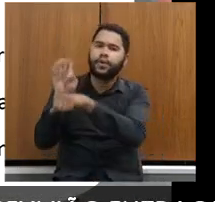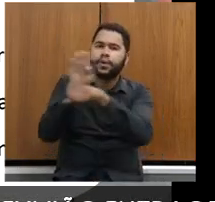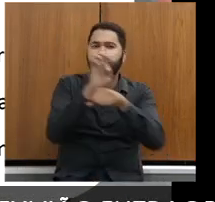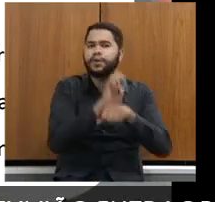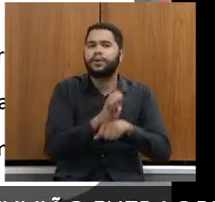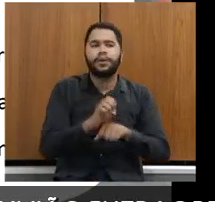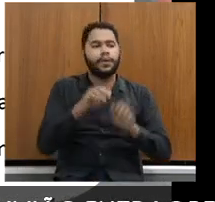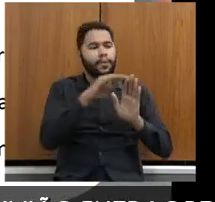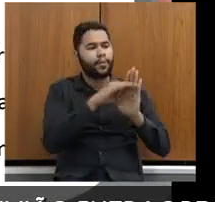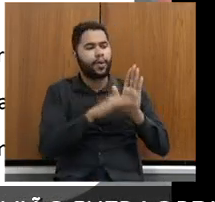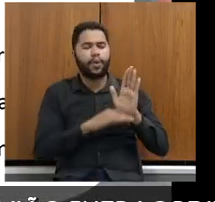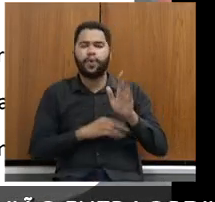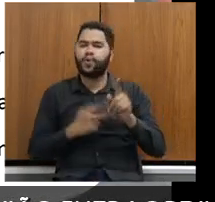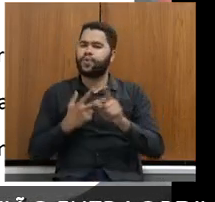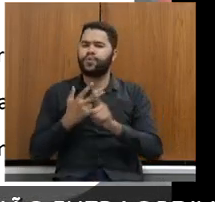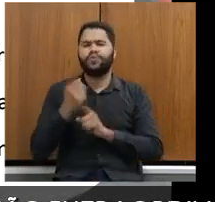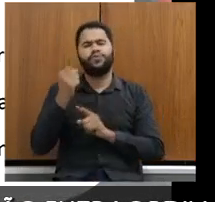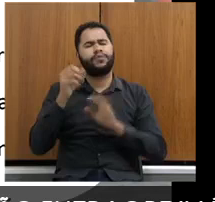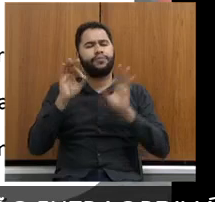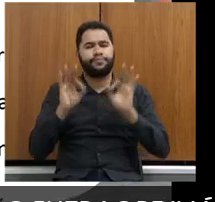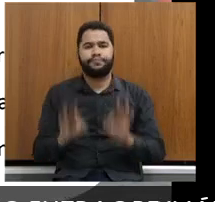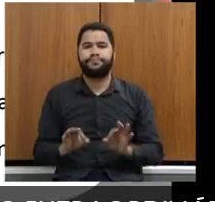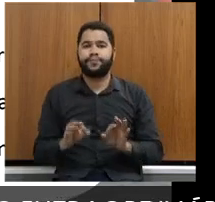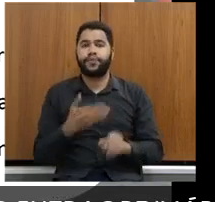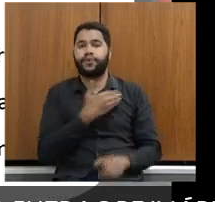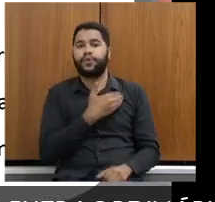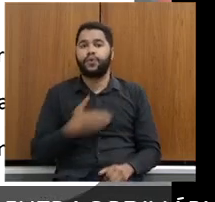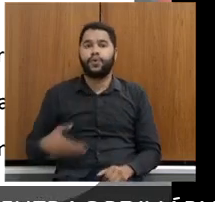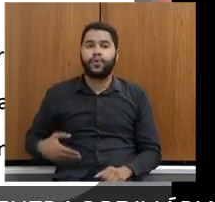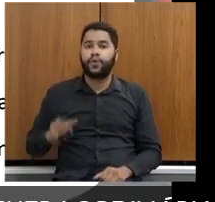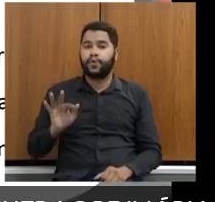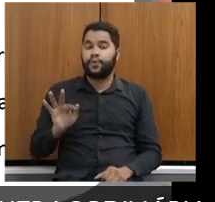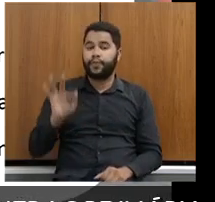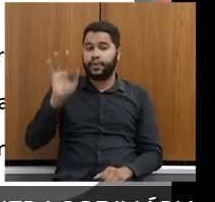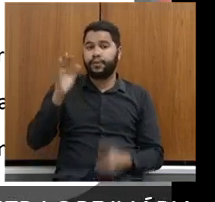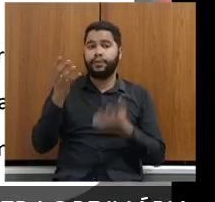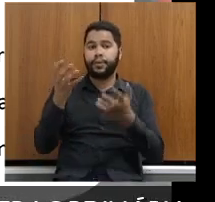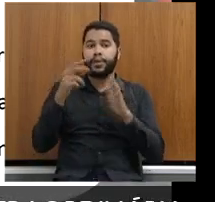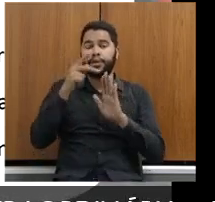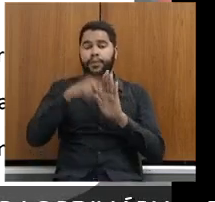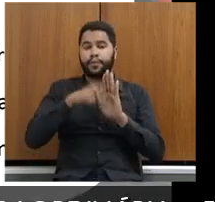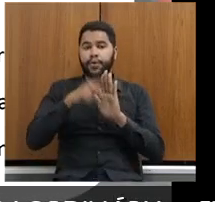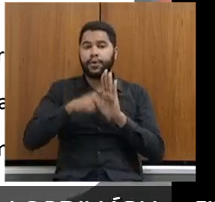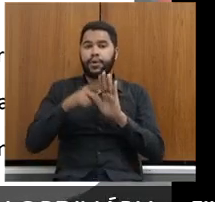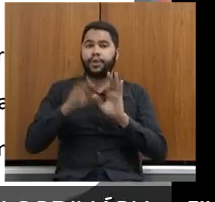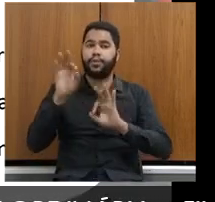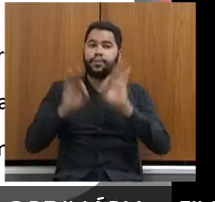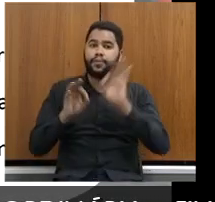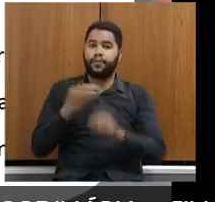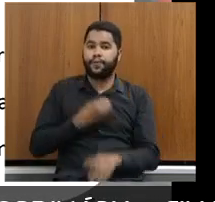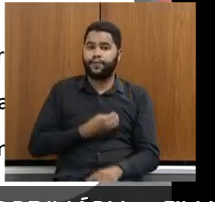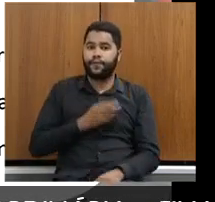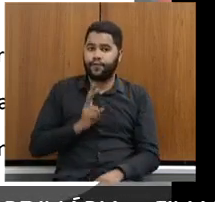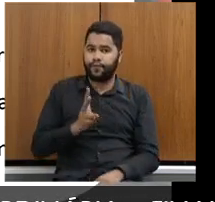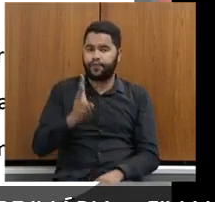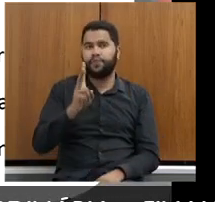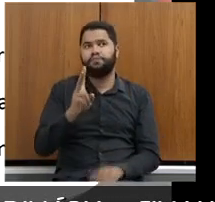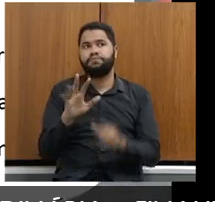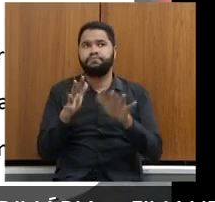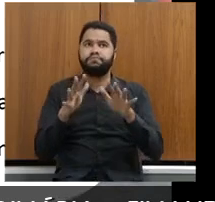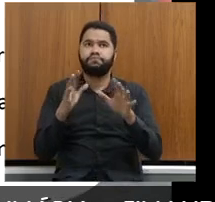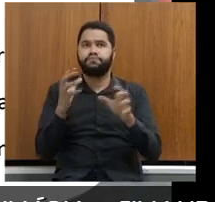esse problema é um sucesso tão grande tão grande tão grande que o governo federal quis esse projeto né esse plano do fica vivo foram